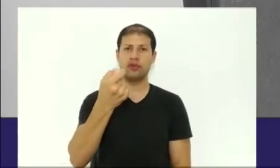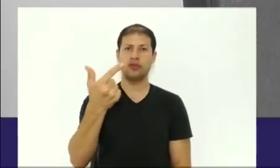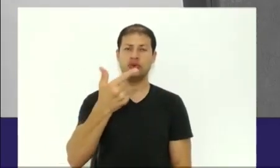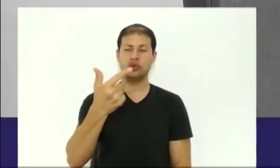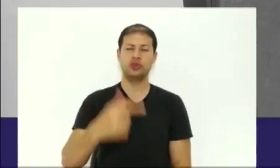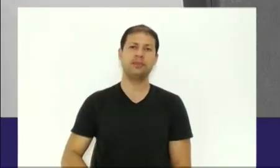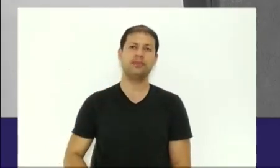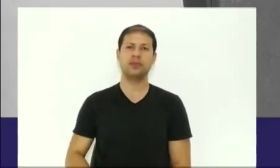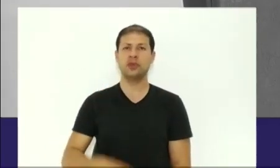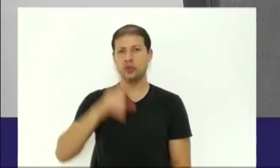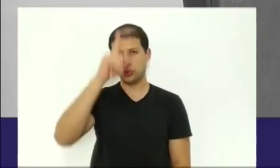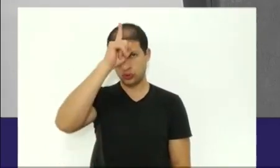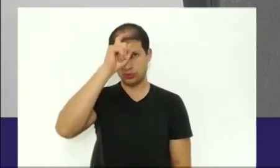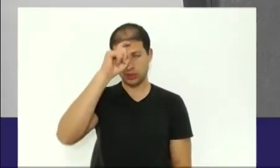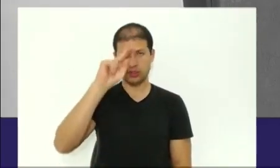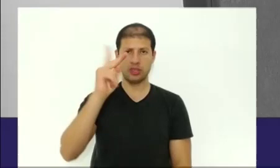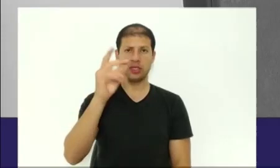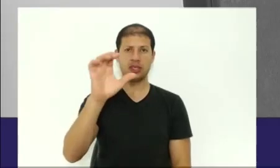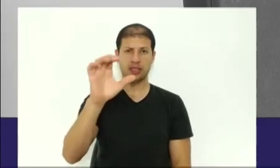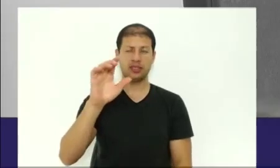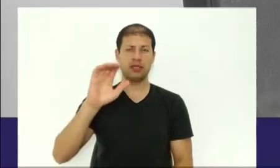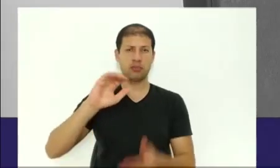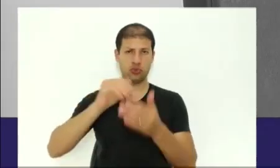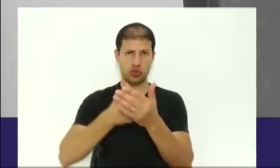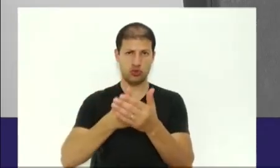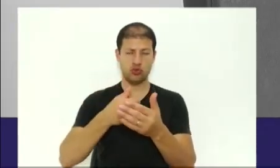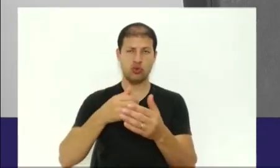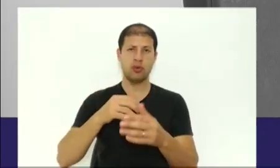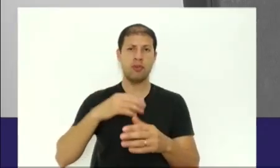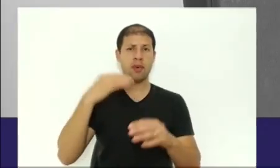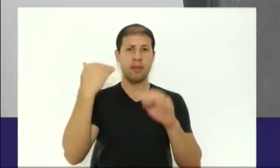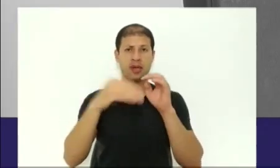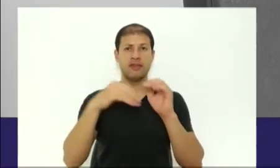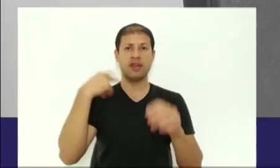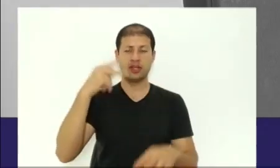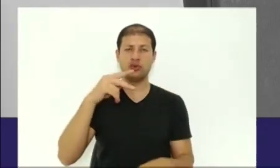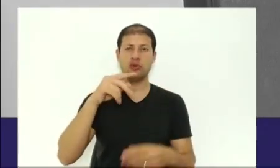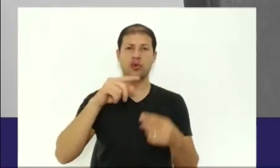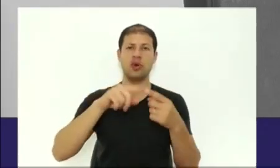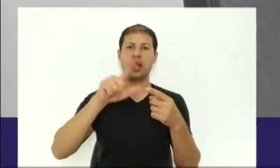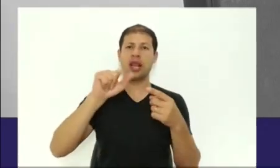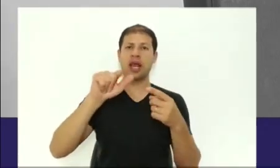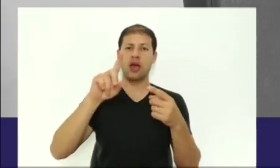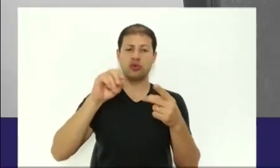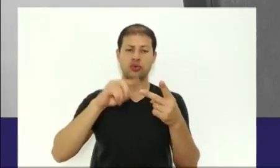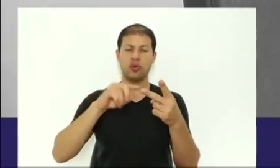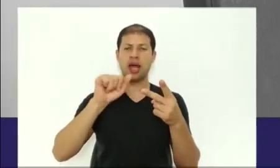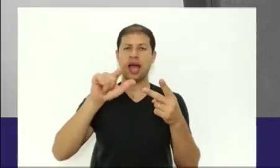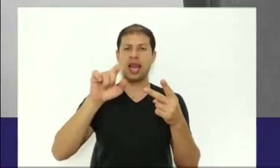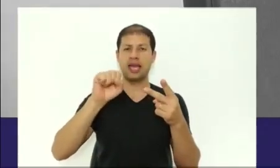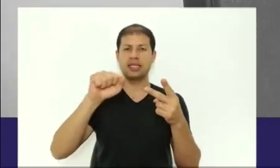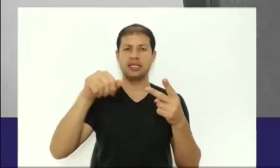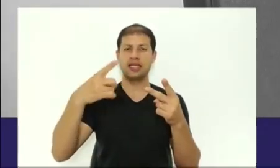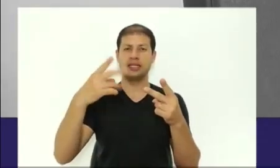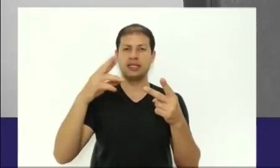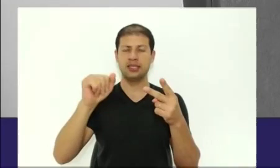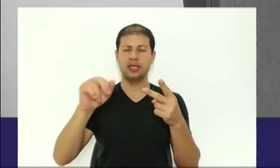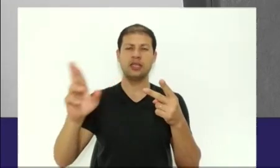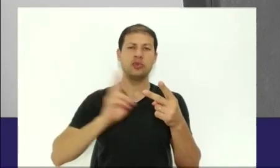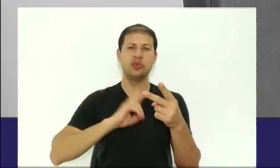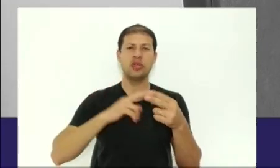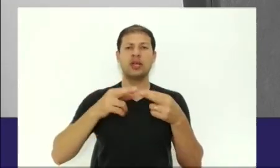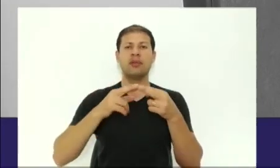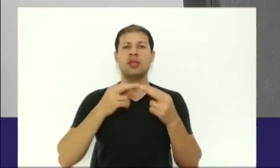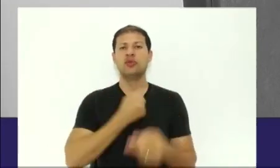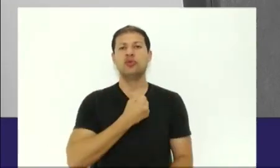das Clínicas de Botucatu, para os vereadores Sargento Laudo e Alessandra Luquezzi, respondendo aos requerimentos números